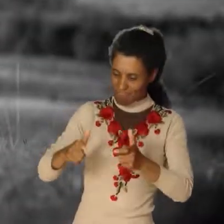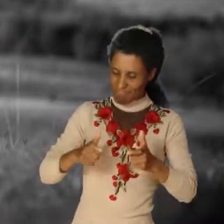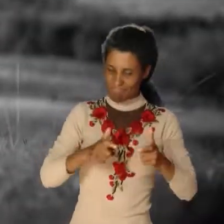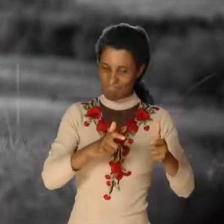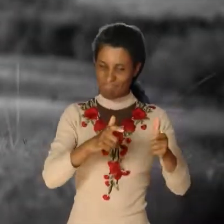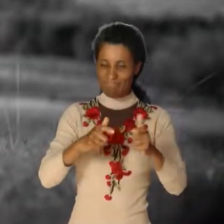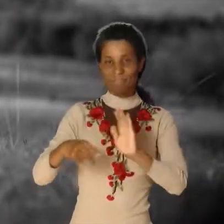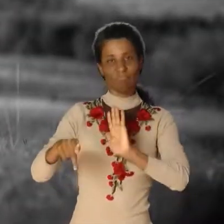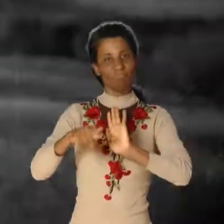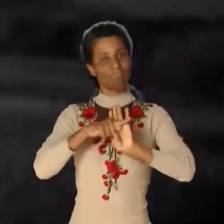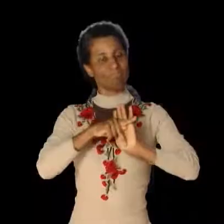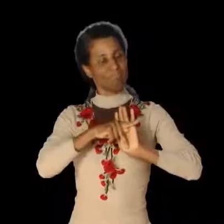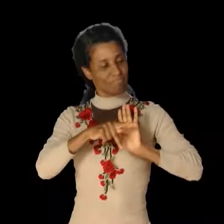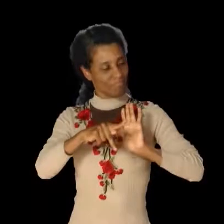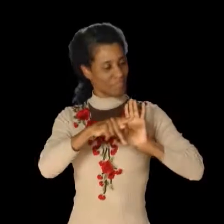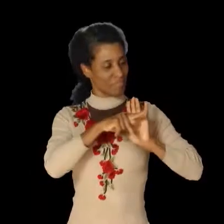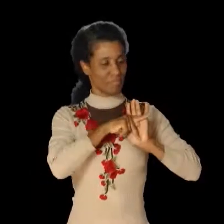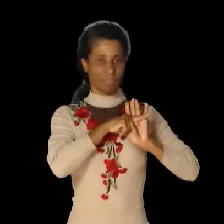sovado de pialo,